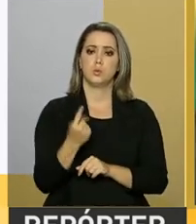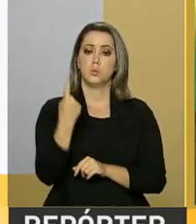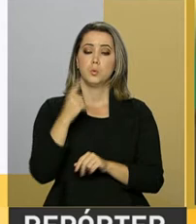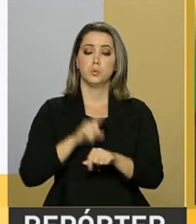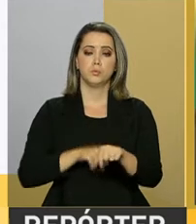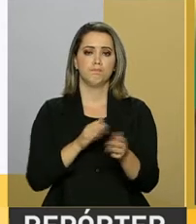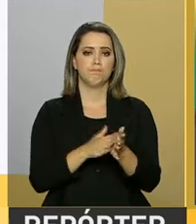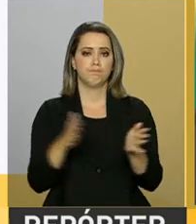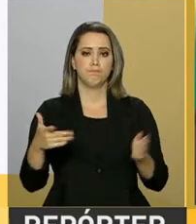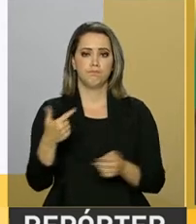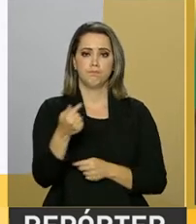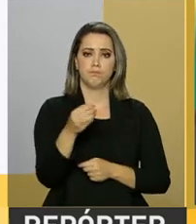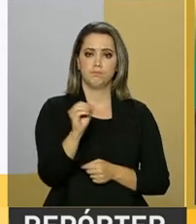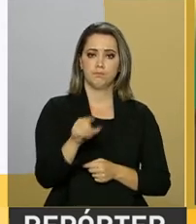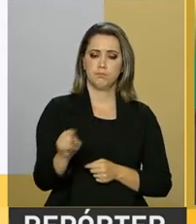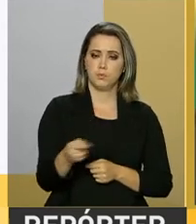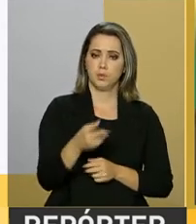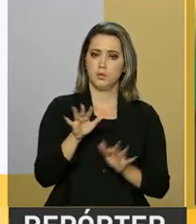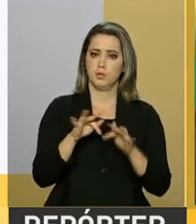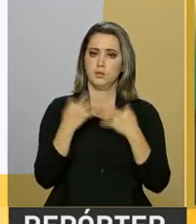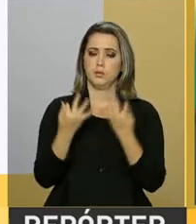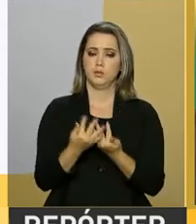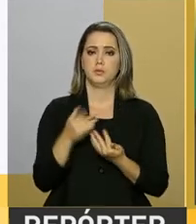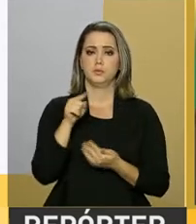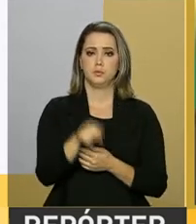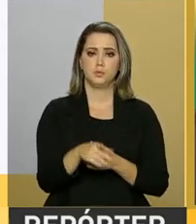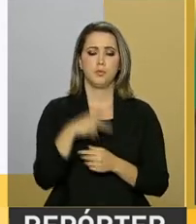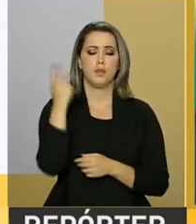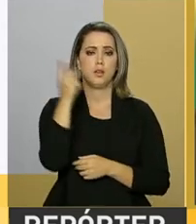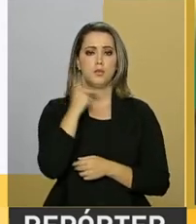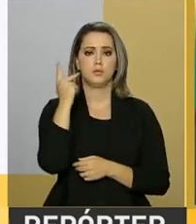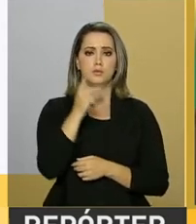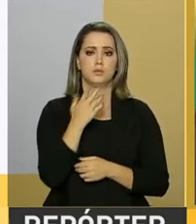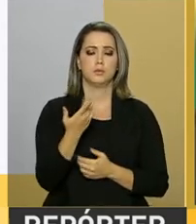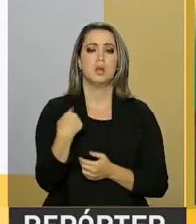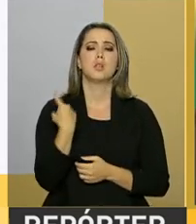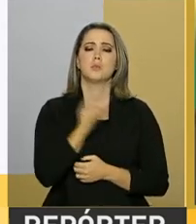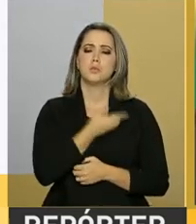momento 70 mil elas famílias as políticas